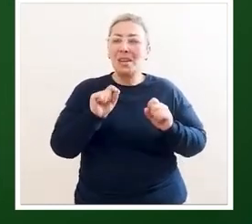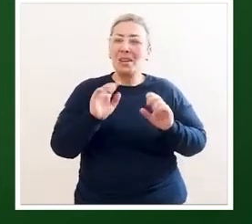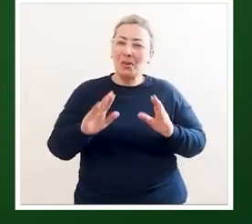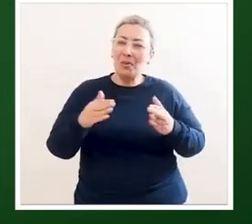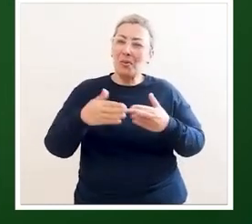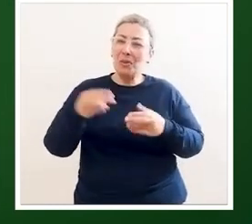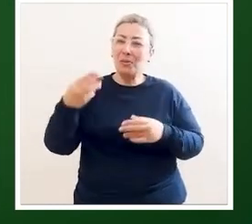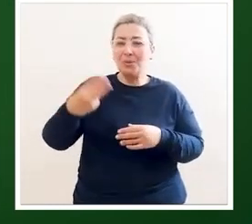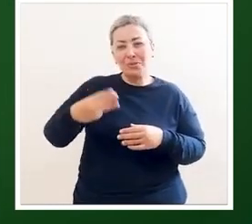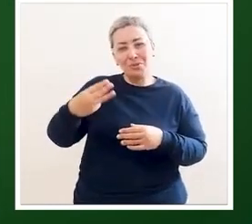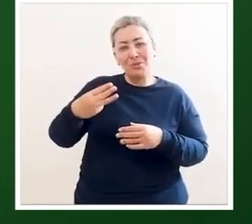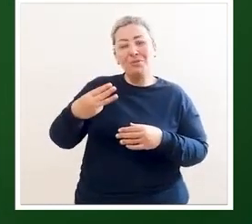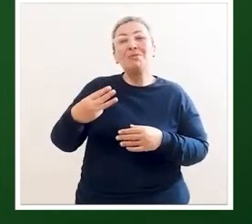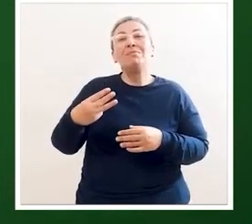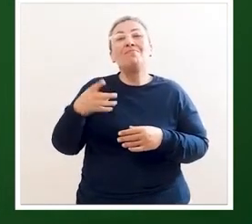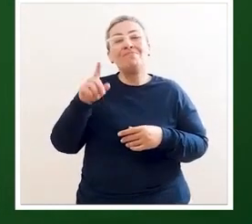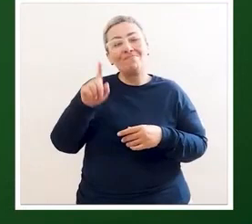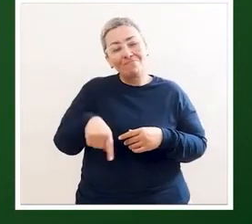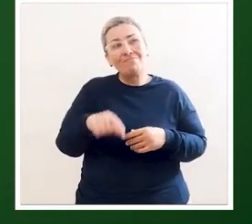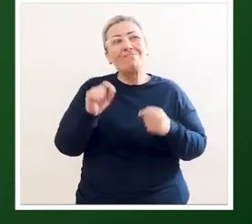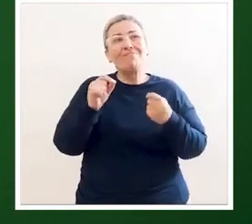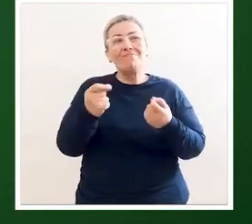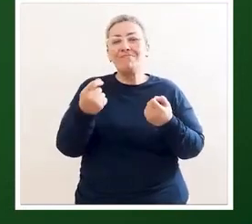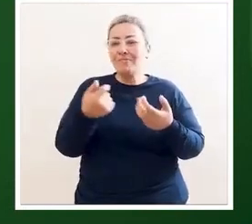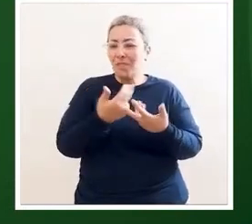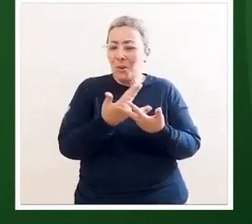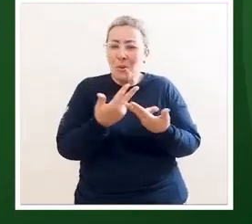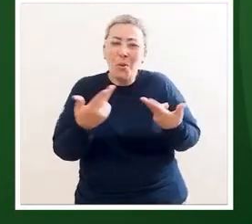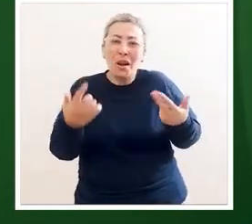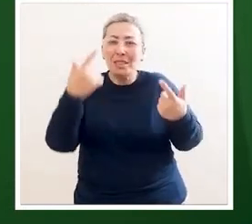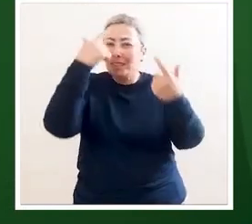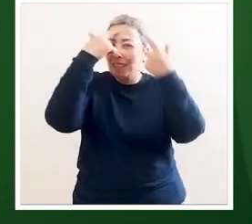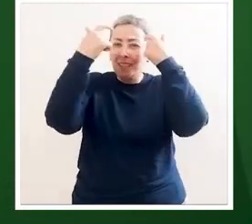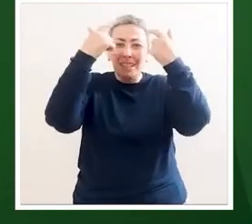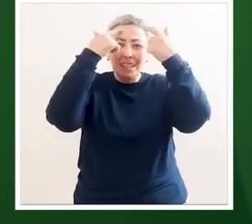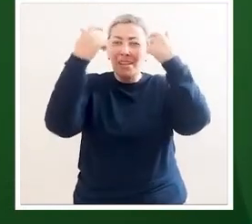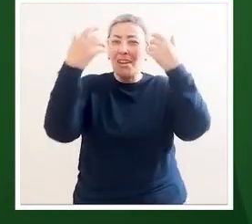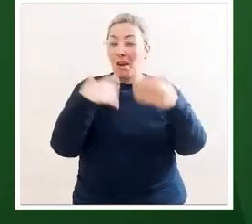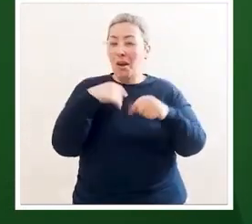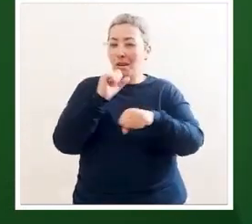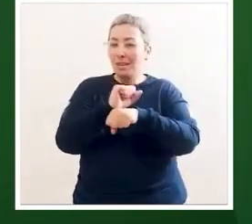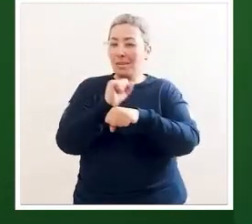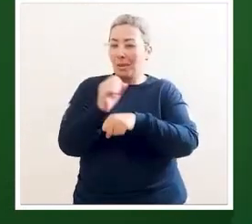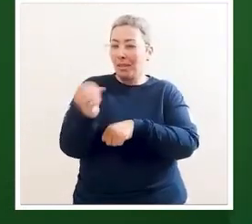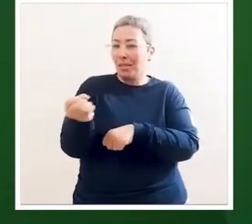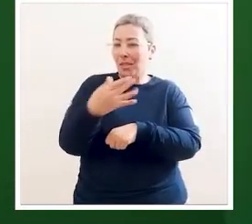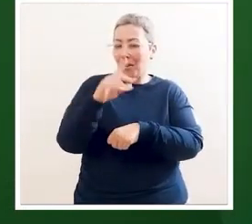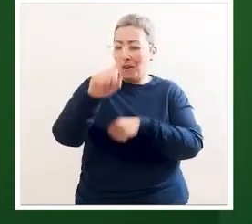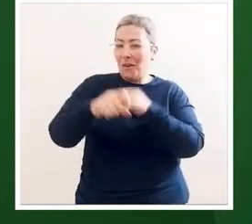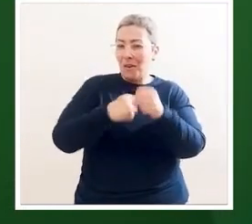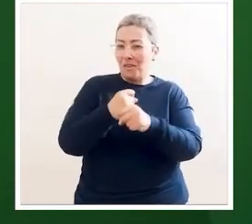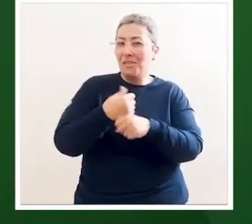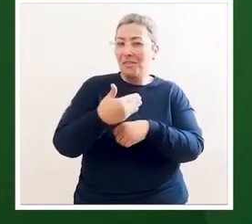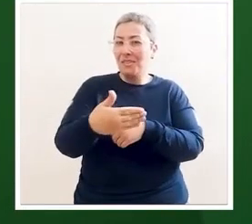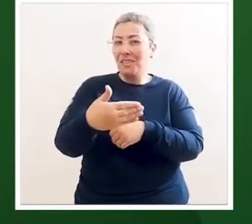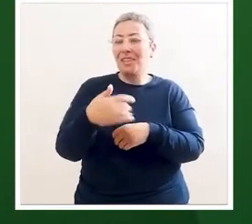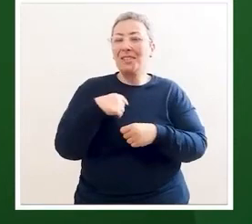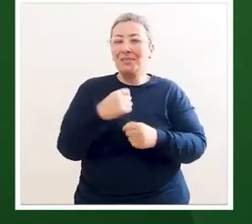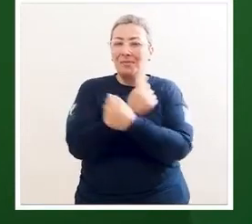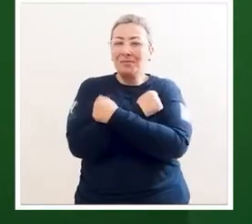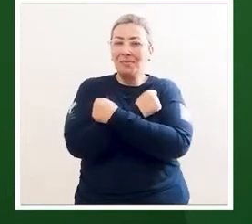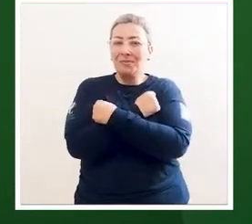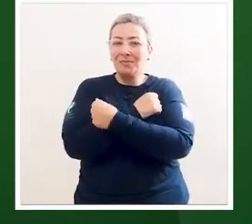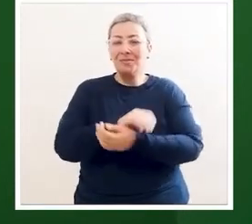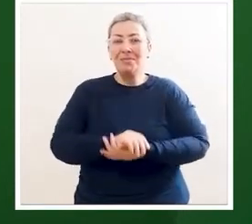vocês que esse fórum terceiro fórum trouxe inúmeras ideias para gente aguardem novidades para o ano que vem